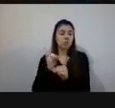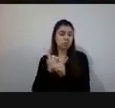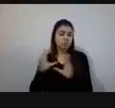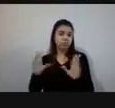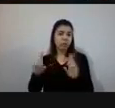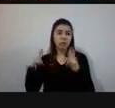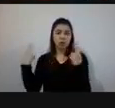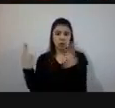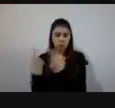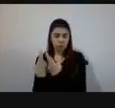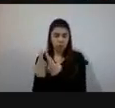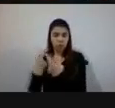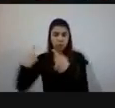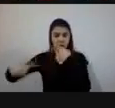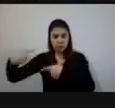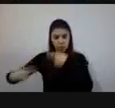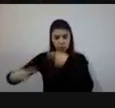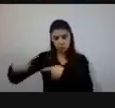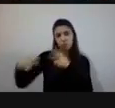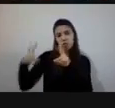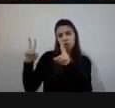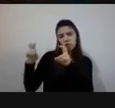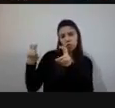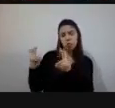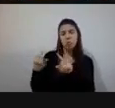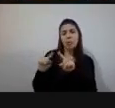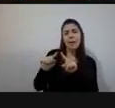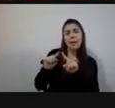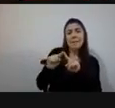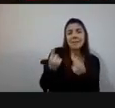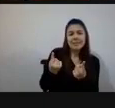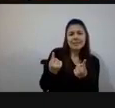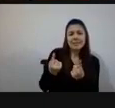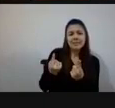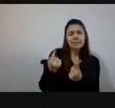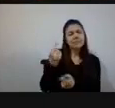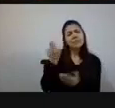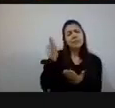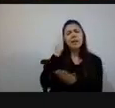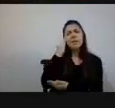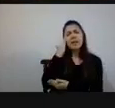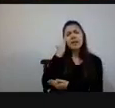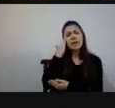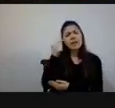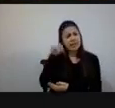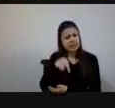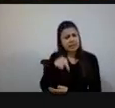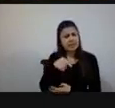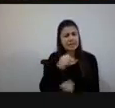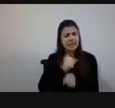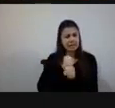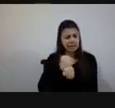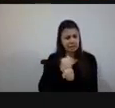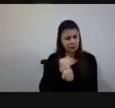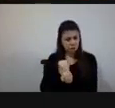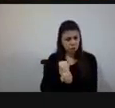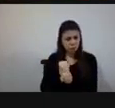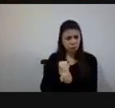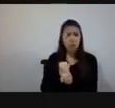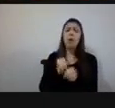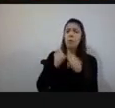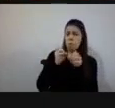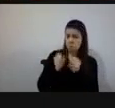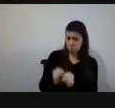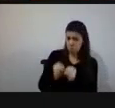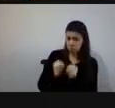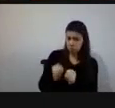E a gente queria saber sobre esse ano, né? Se nessa campanha de 18 de maio foi possível trazer essa discussão, foi possível fazer a